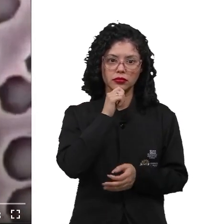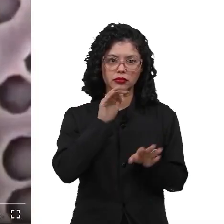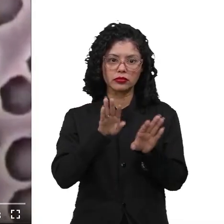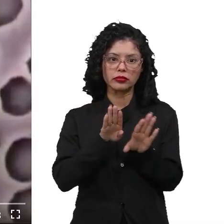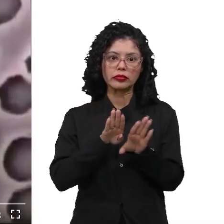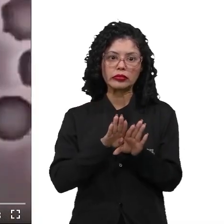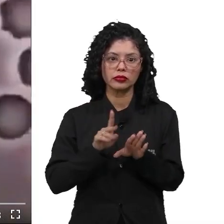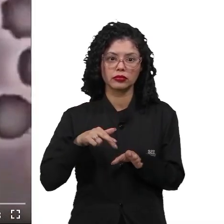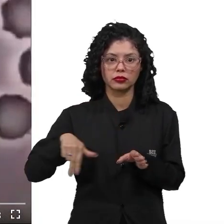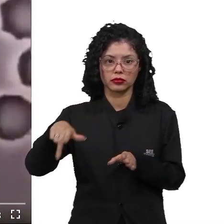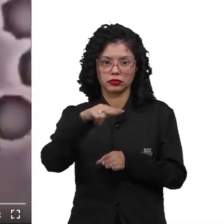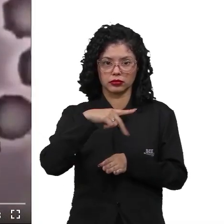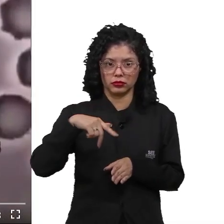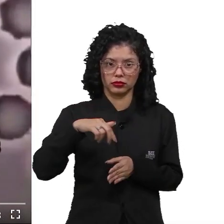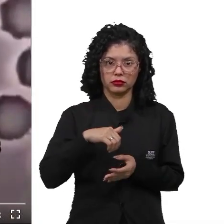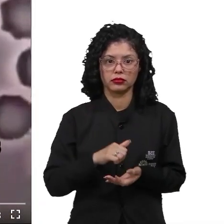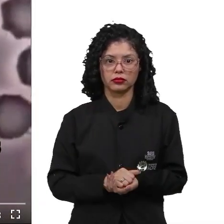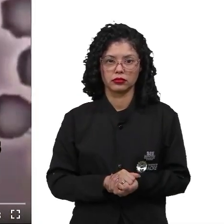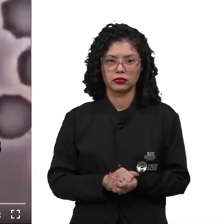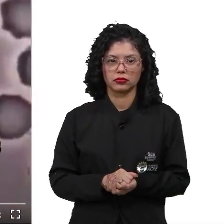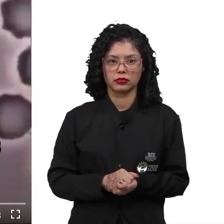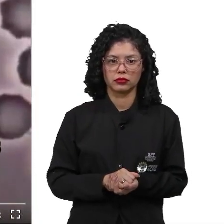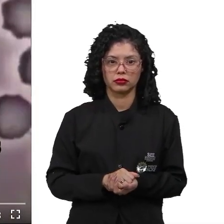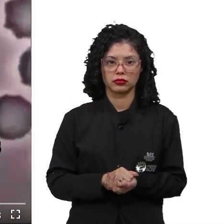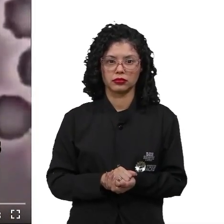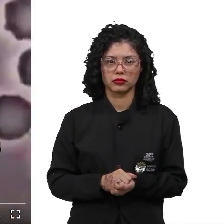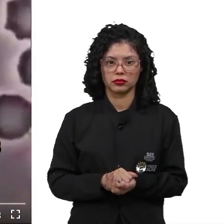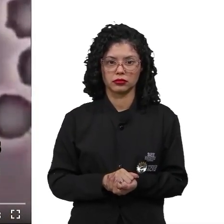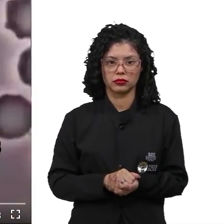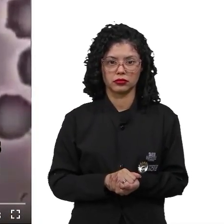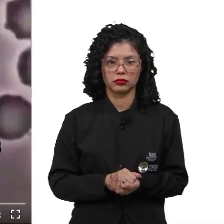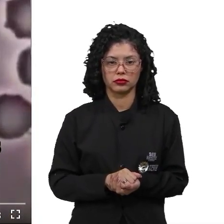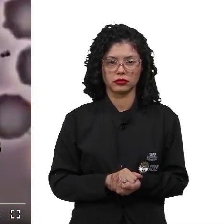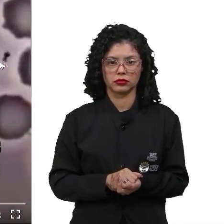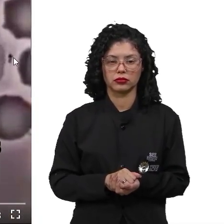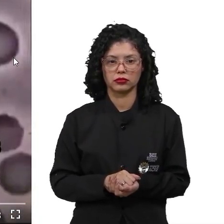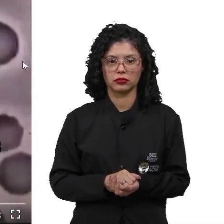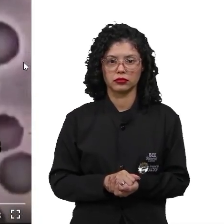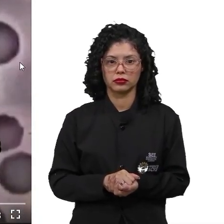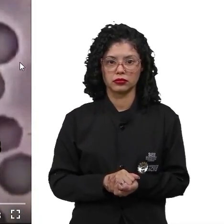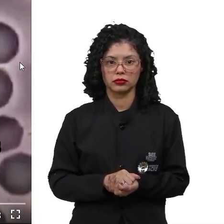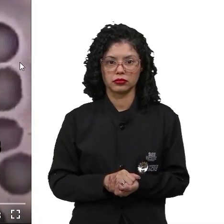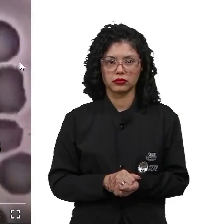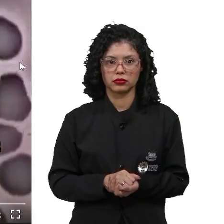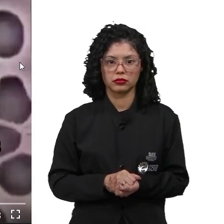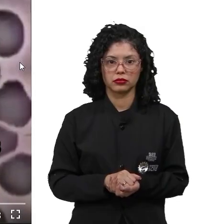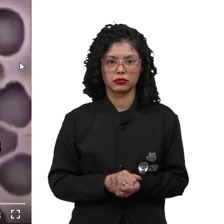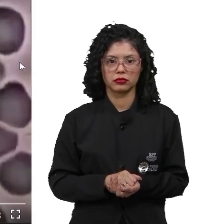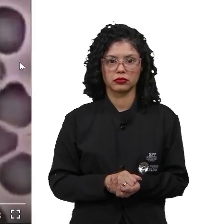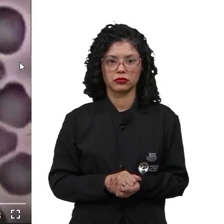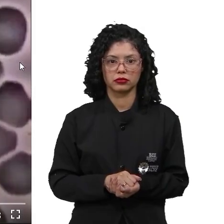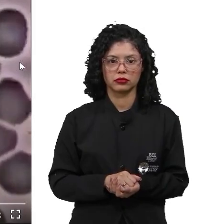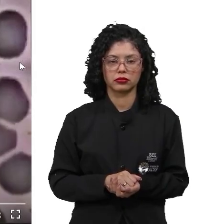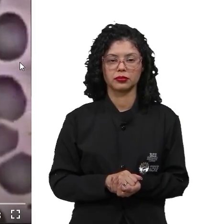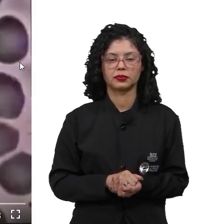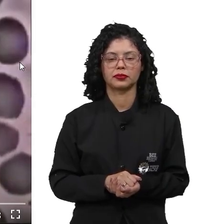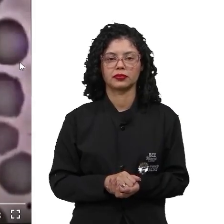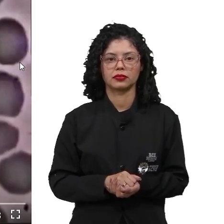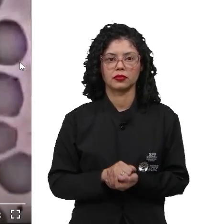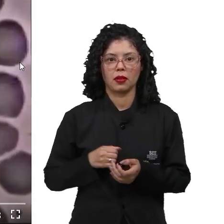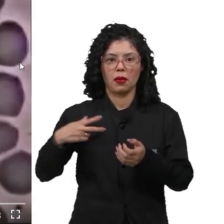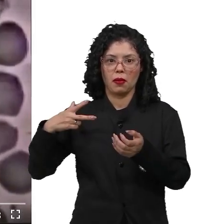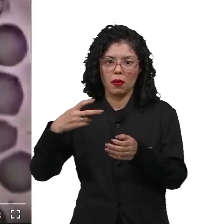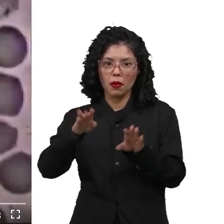da bactéria para fazer a fagocitose. Então, ele está caçando, literalmente, né, caçando